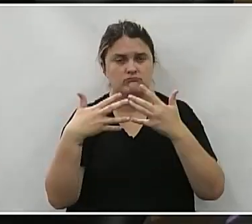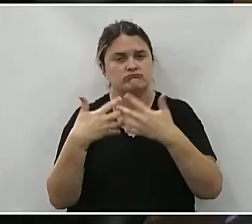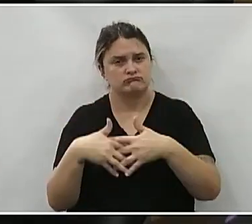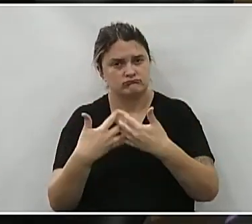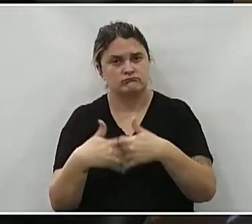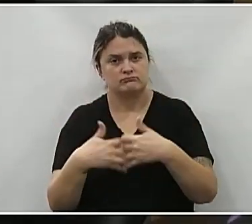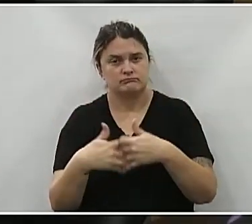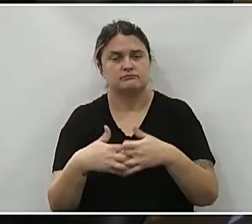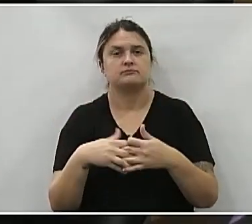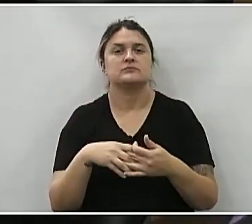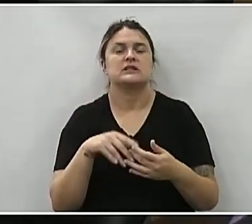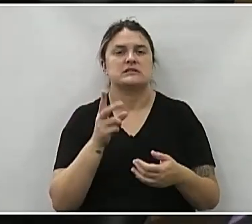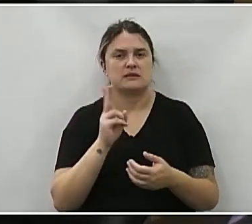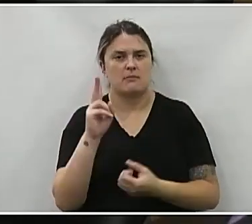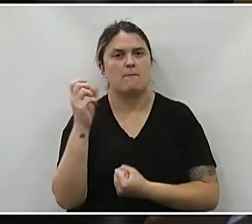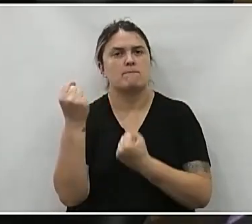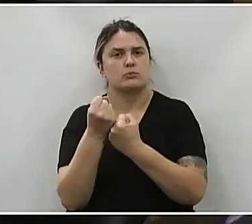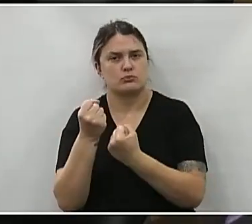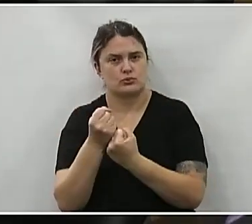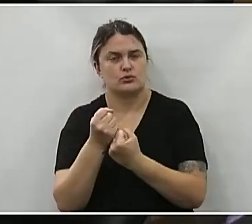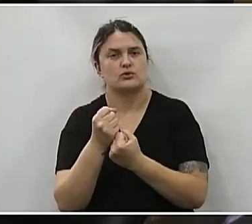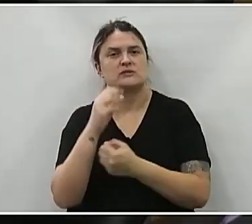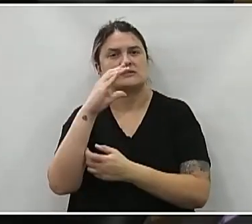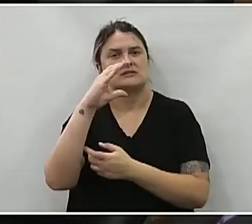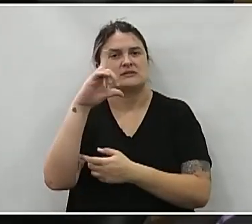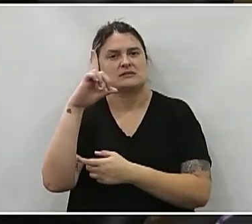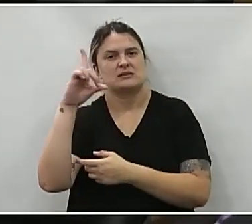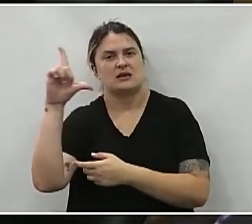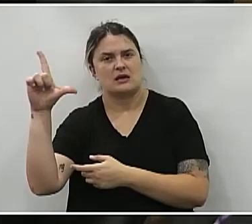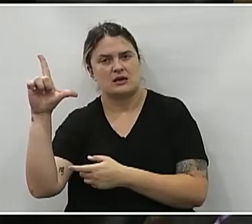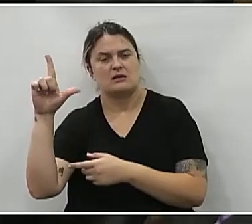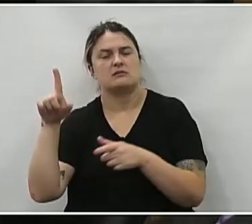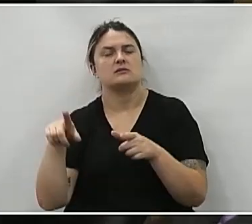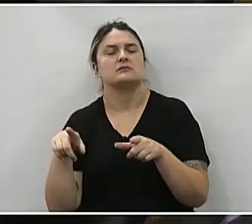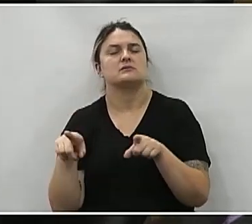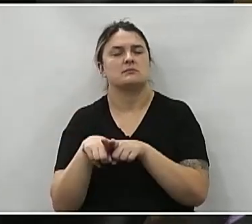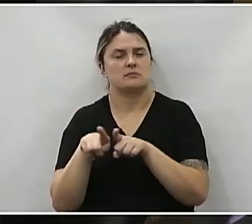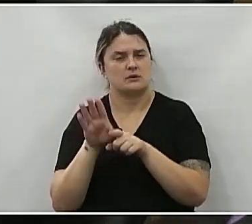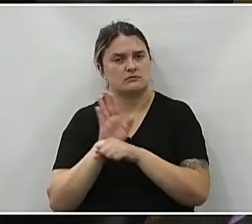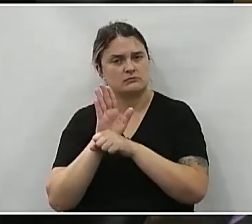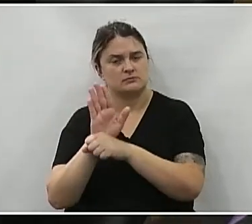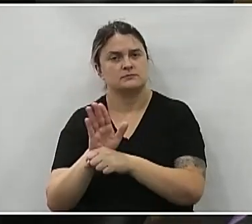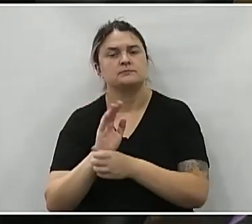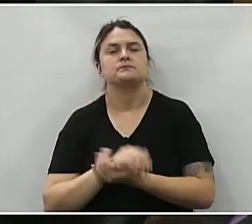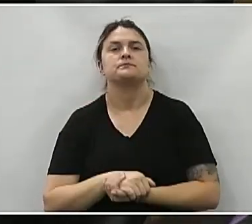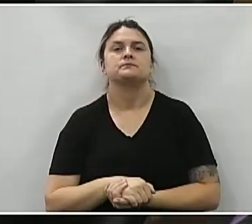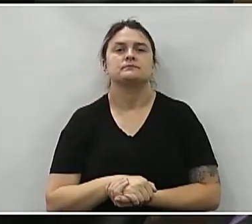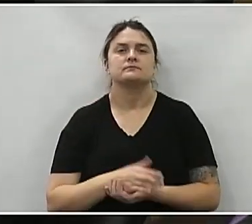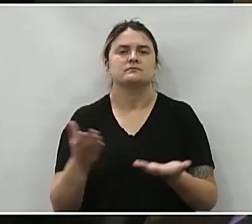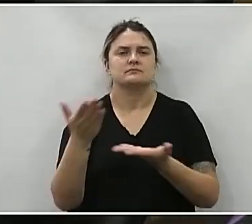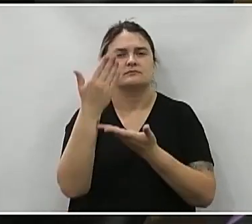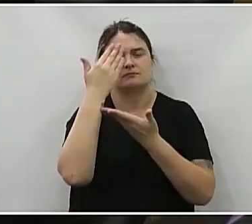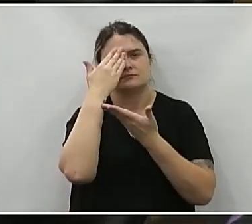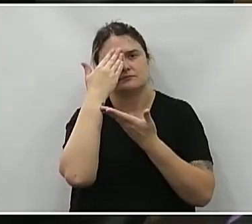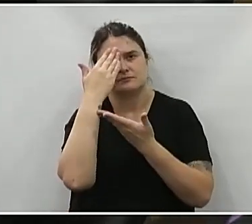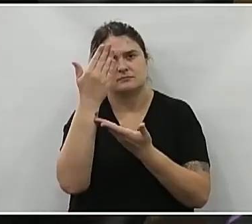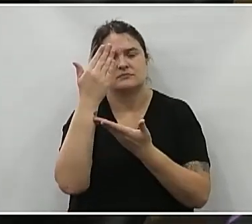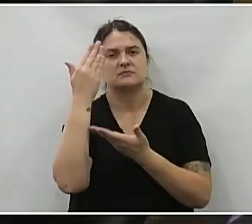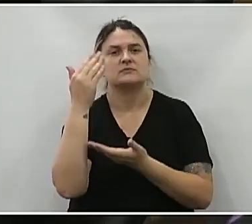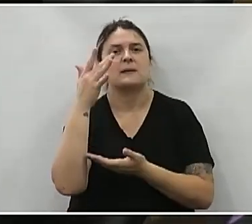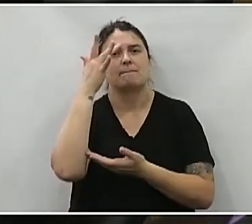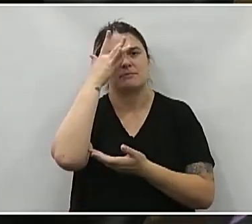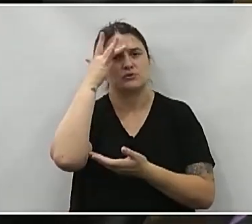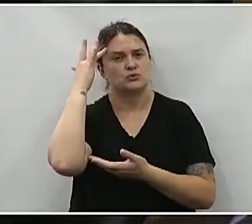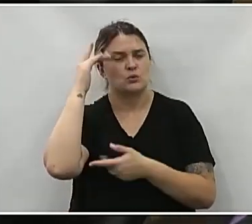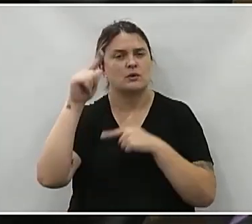da vitória nós tivemos alguns parceiros Inclusive a CDL também ajudou nesse processo eh agradecer também aquelas pessoas que